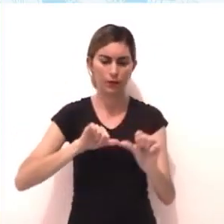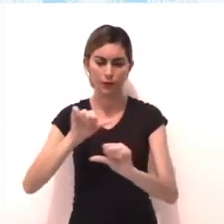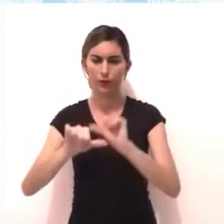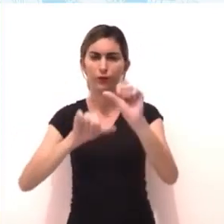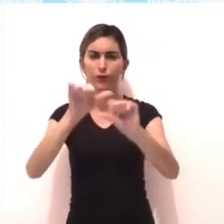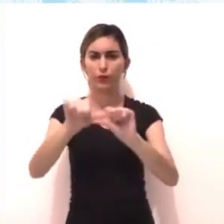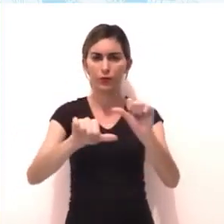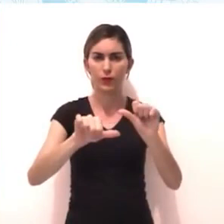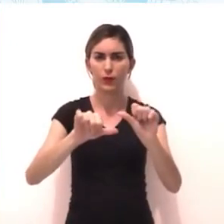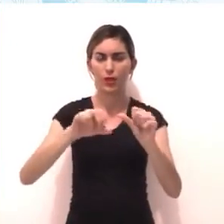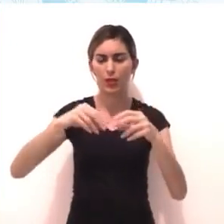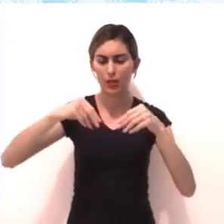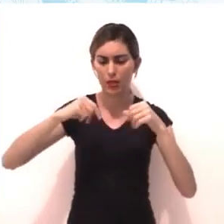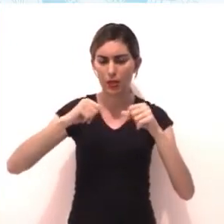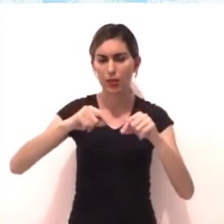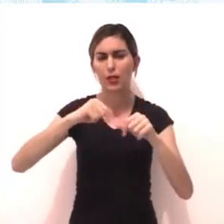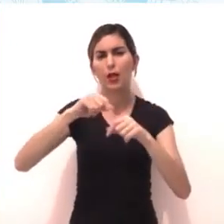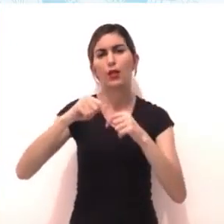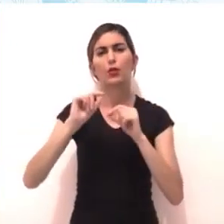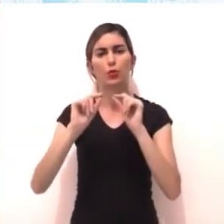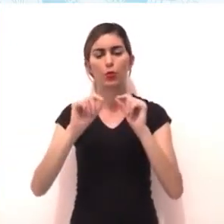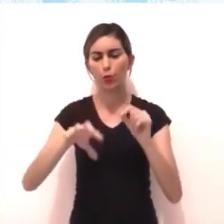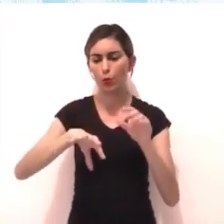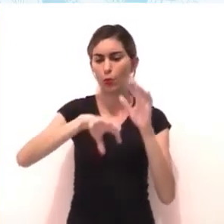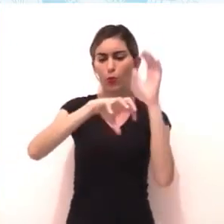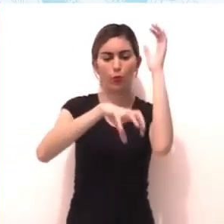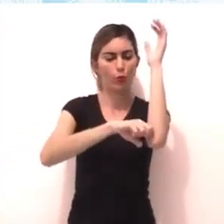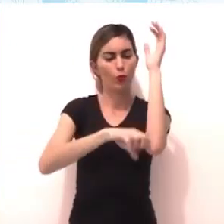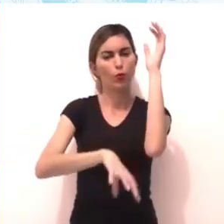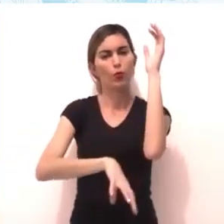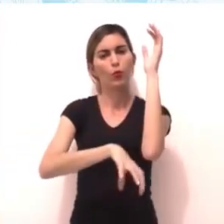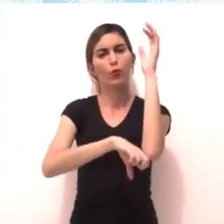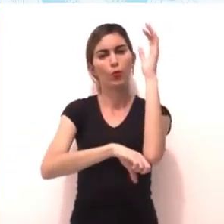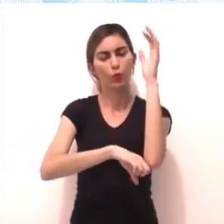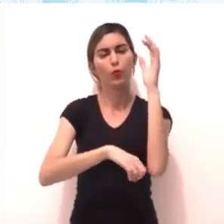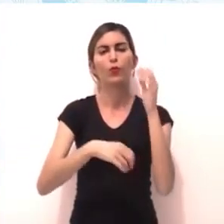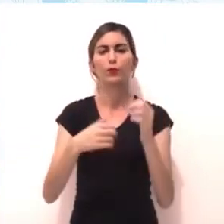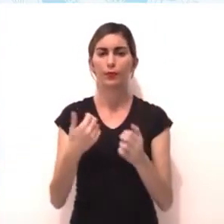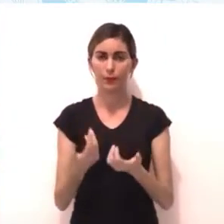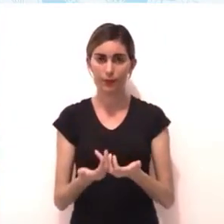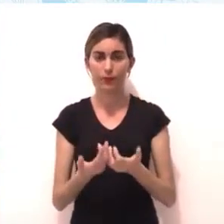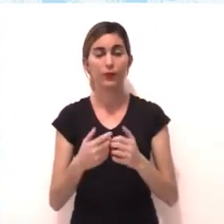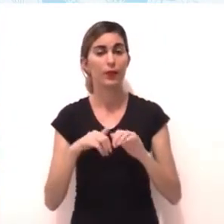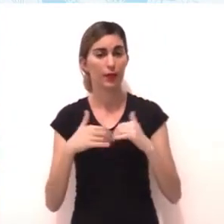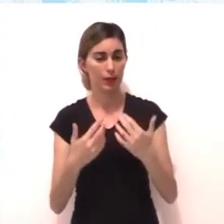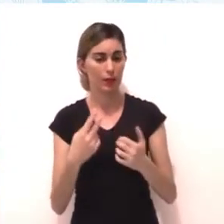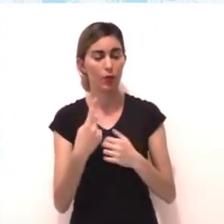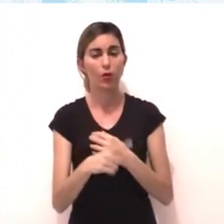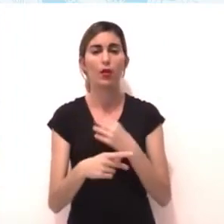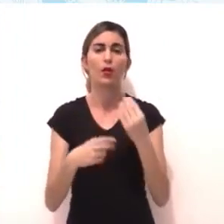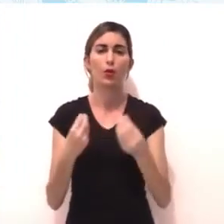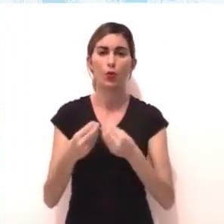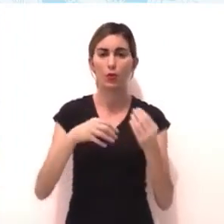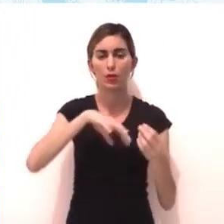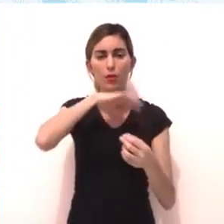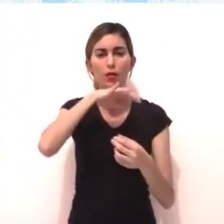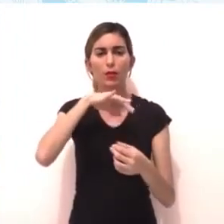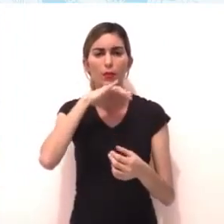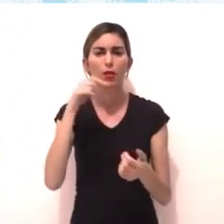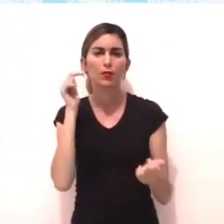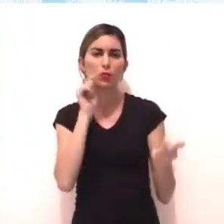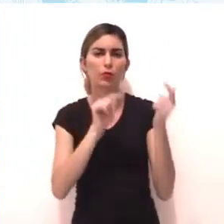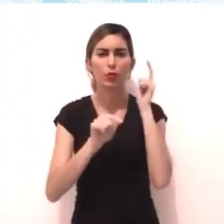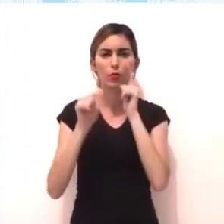transformando-os em sais que são absorvidos pelas plantas. Então, desta forma, os animais